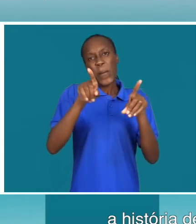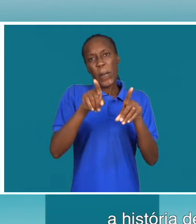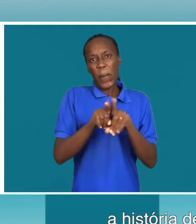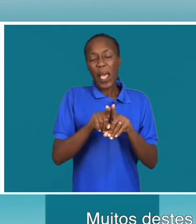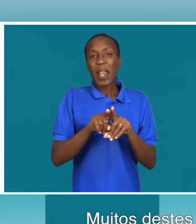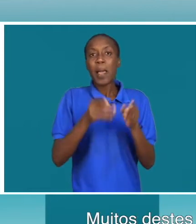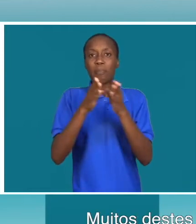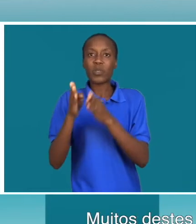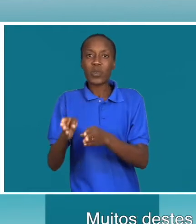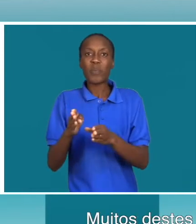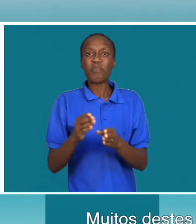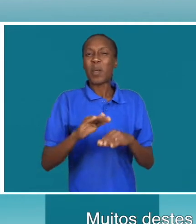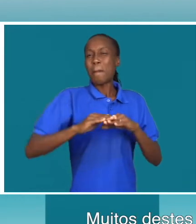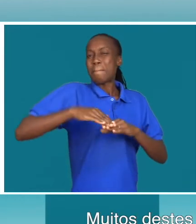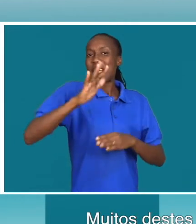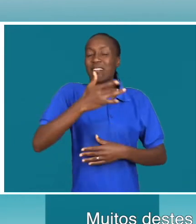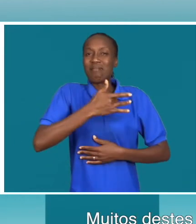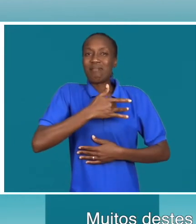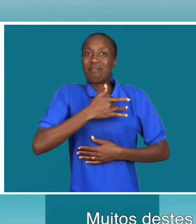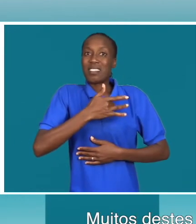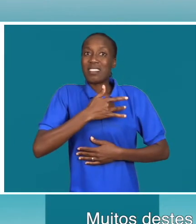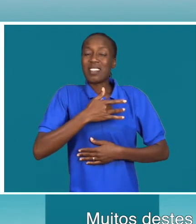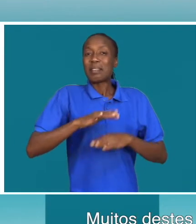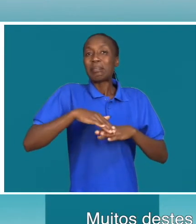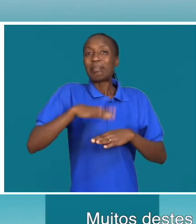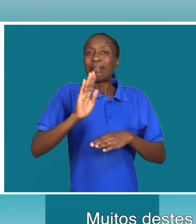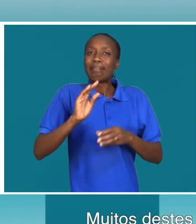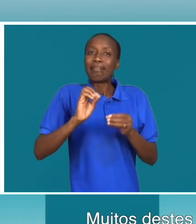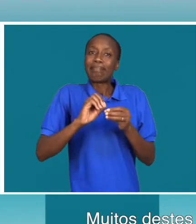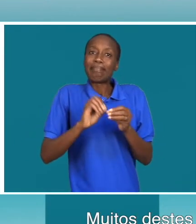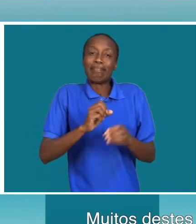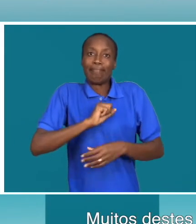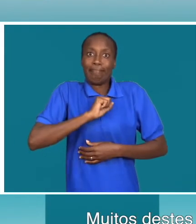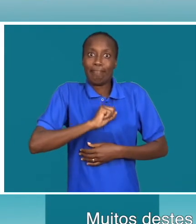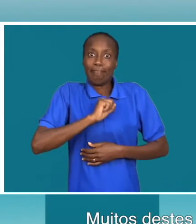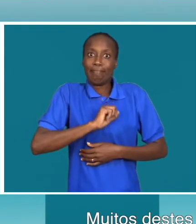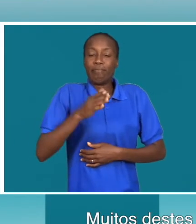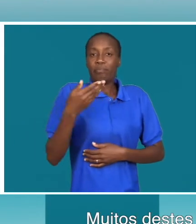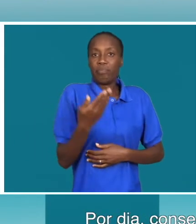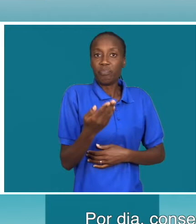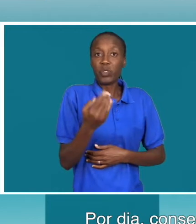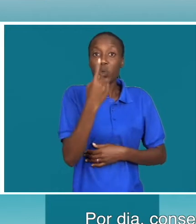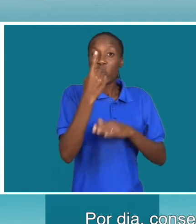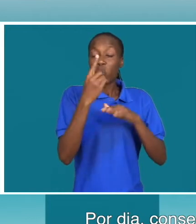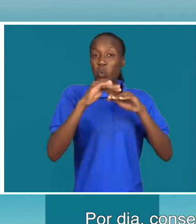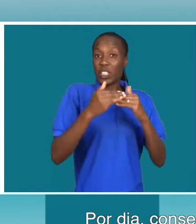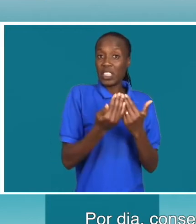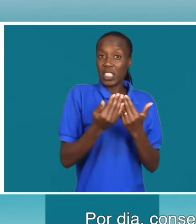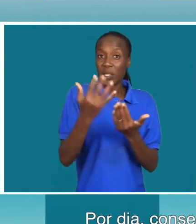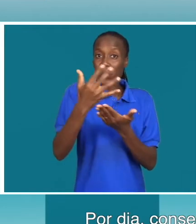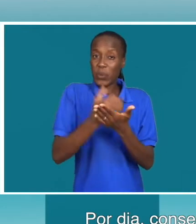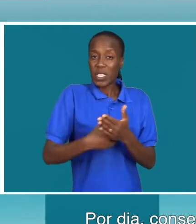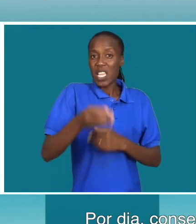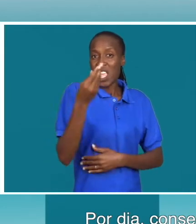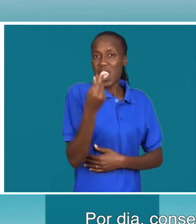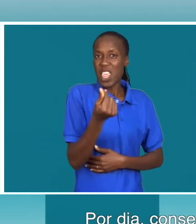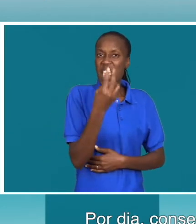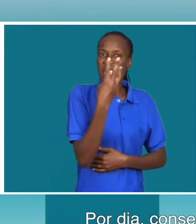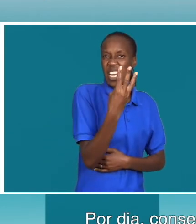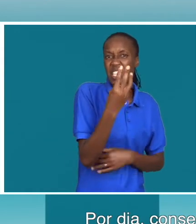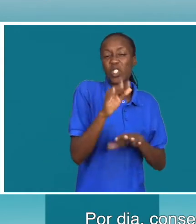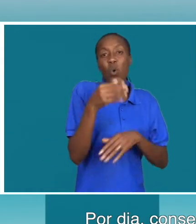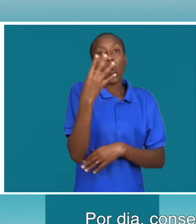-rosa. Muitos destes sentem na pele uma dor que passa despercebida aos olhos de quem os vê. Por um dia, conseguiam um dinheirinho, primeiro,